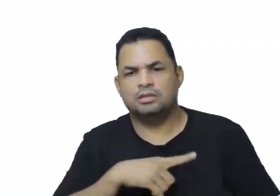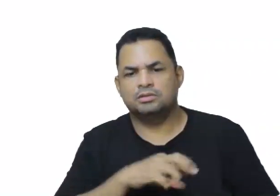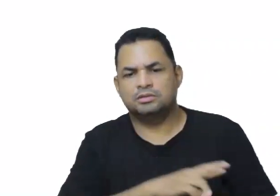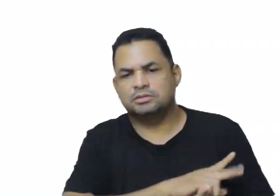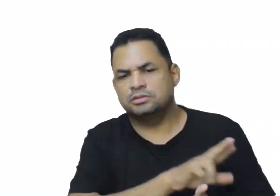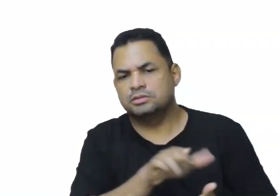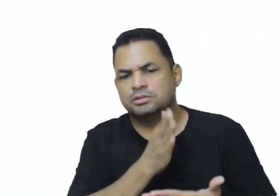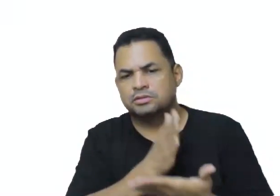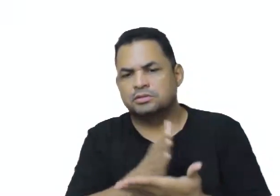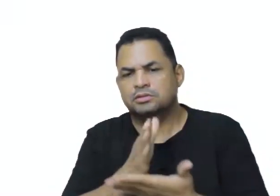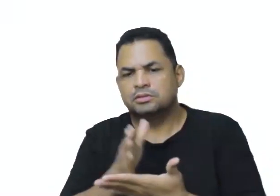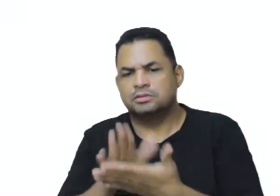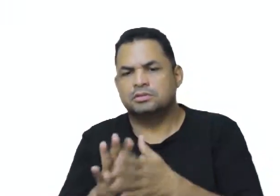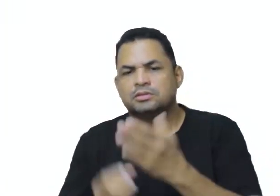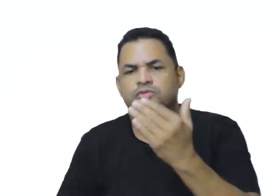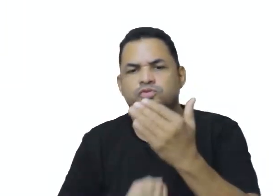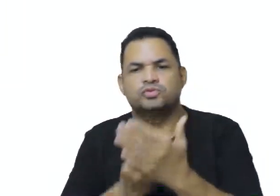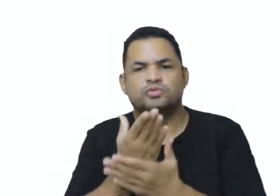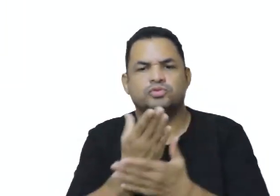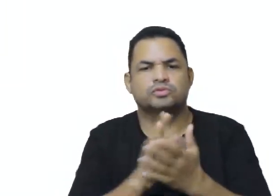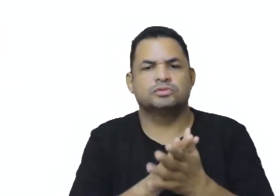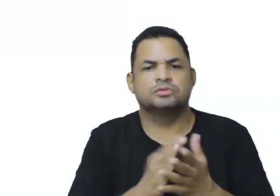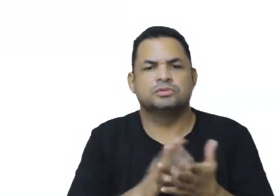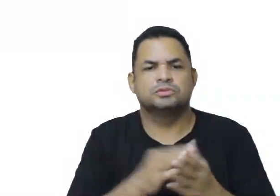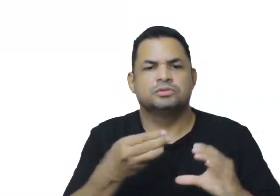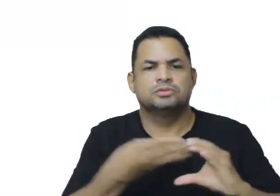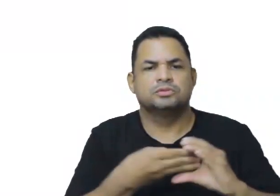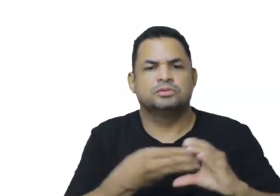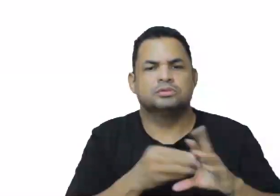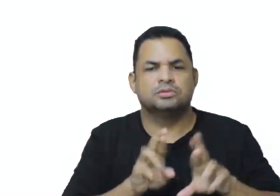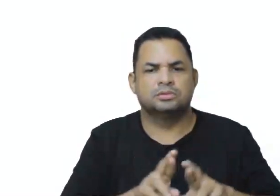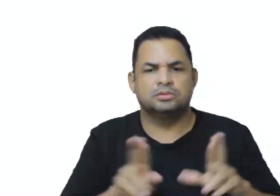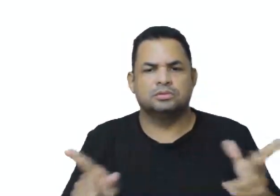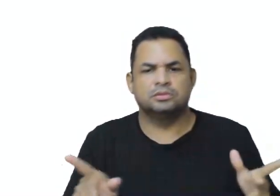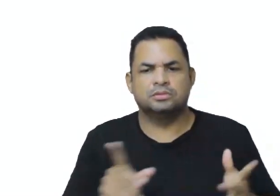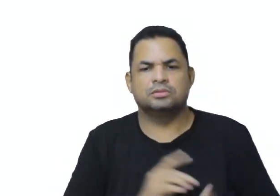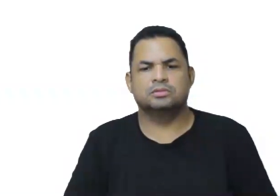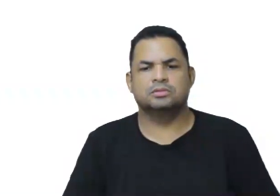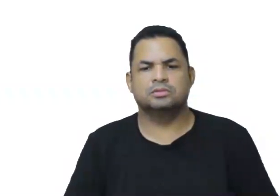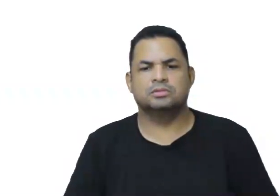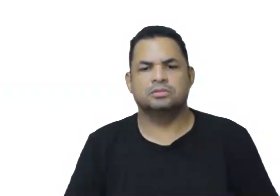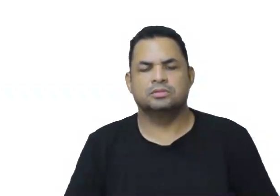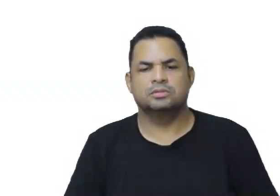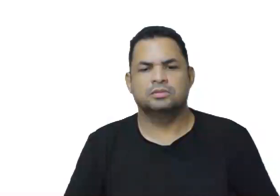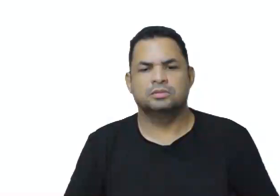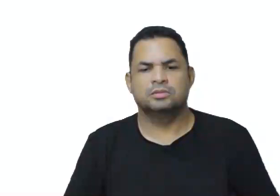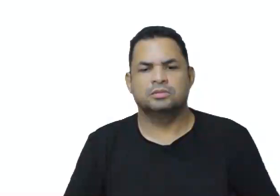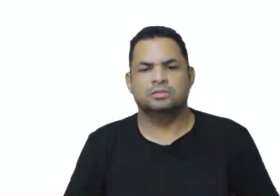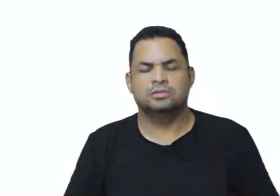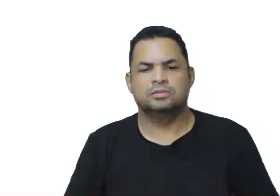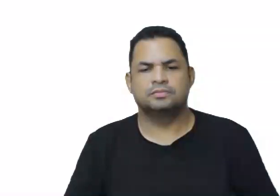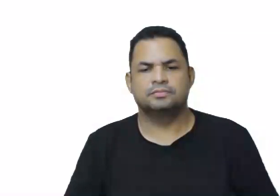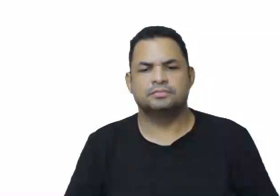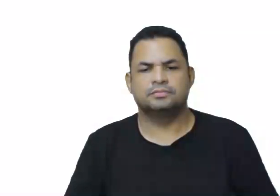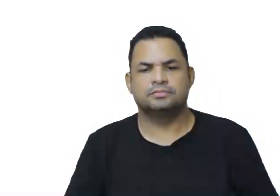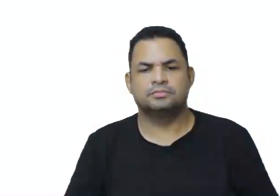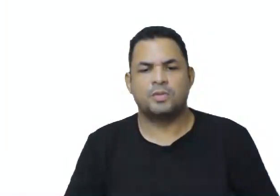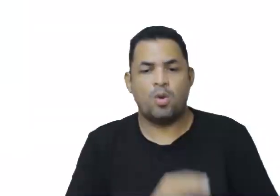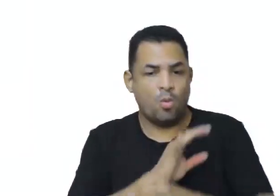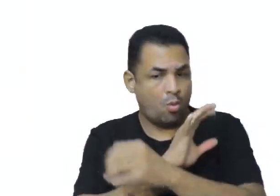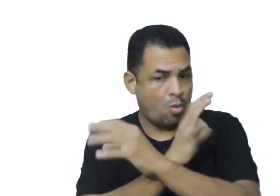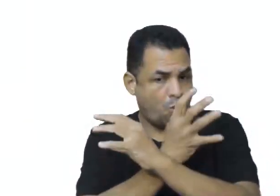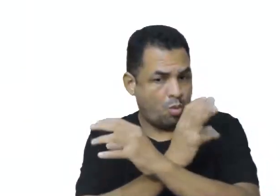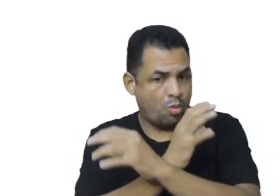e vai dando origem às células diferenciadas, né? Até mesmo, pessoal, o osso